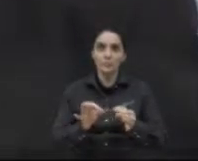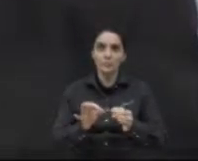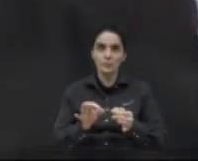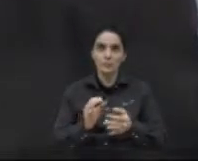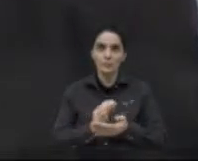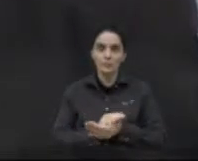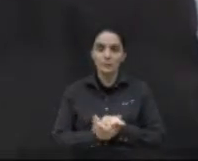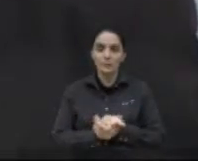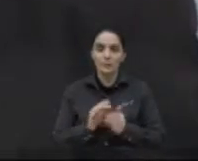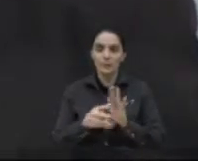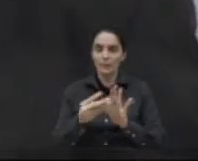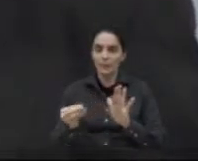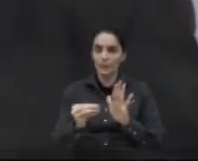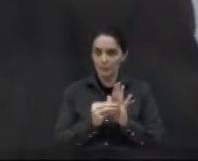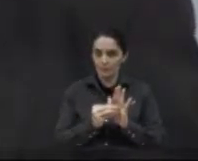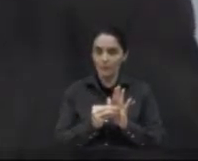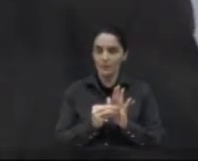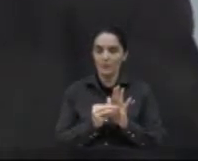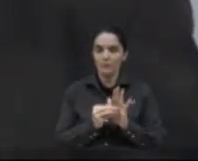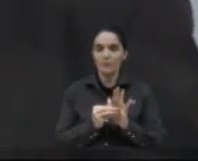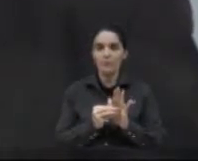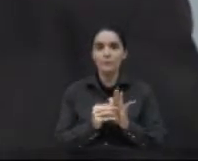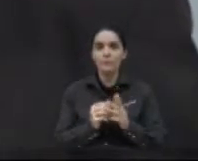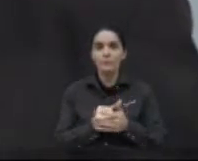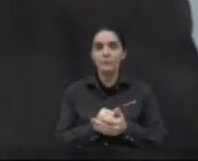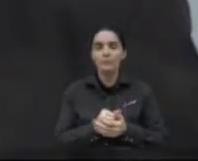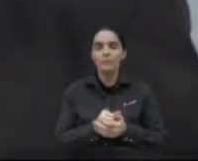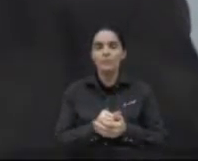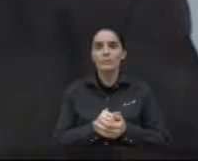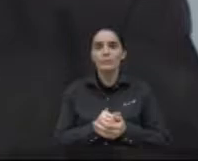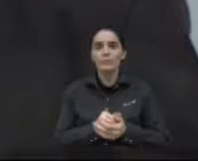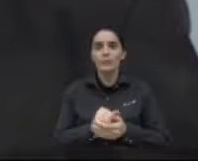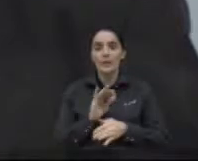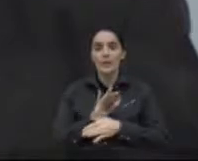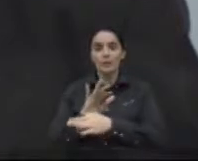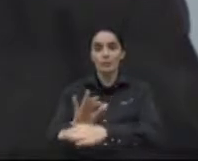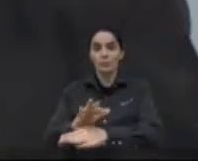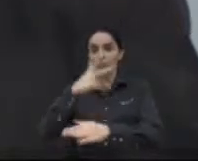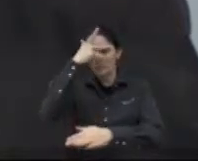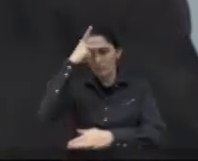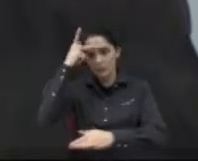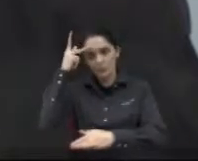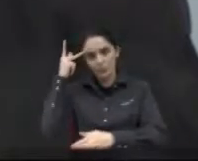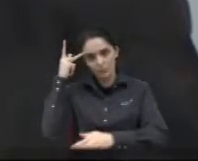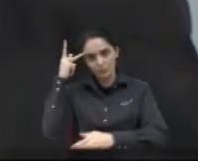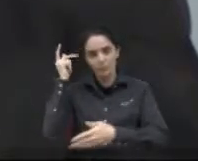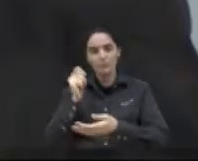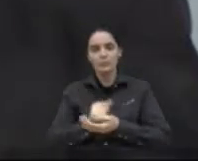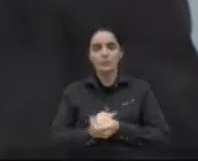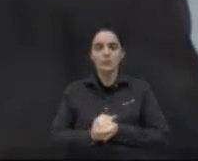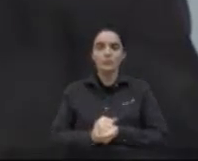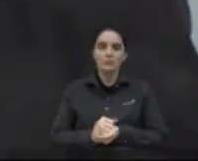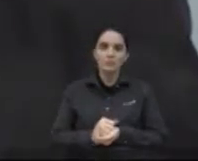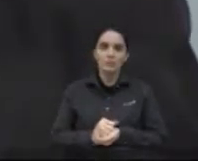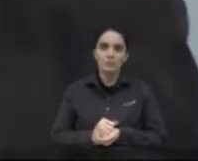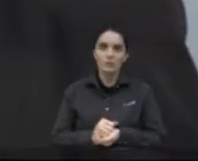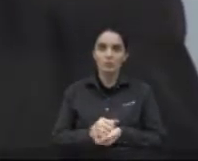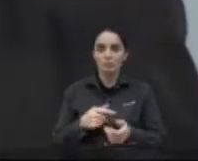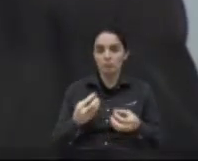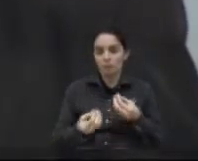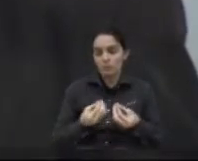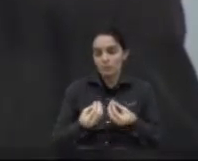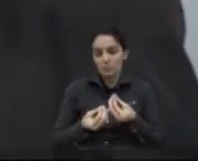A emenda, ela favorece aquelas pessoas que já mencionado por alguns colegas, que não têm